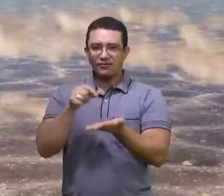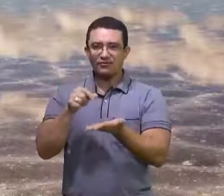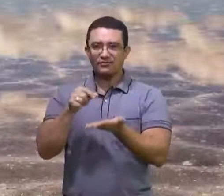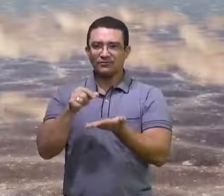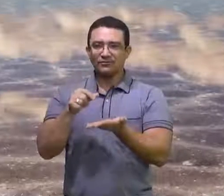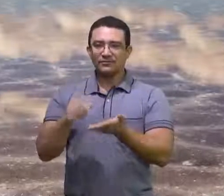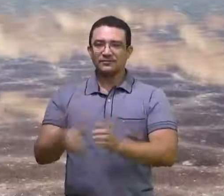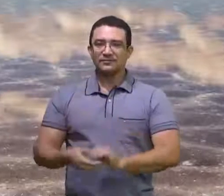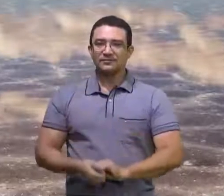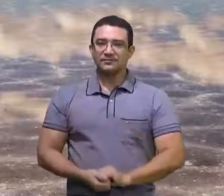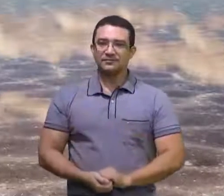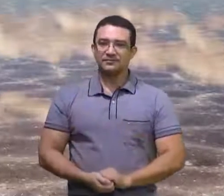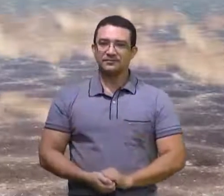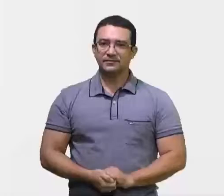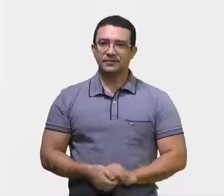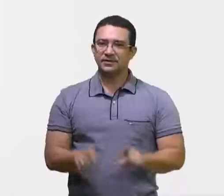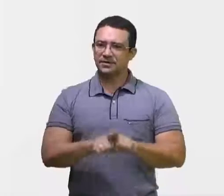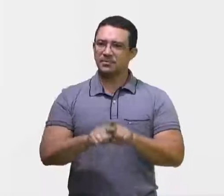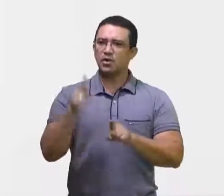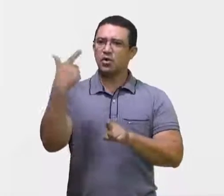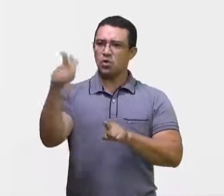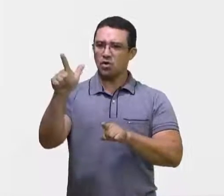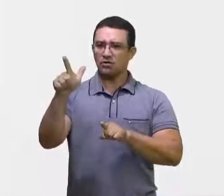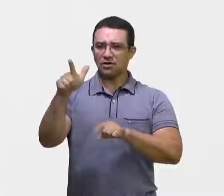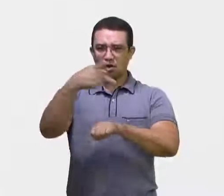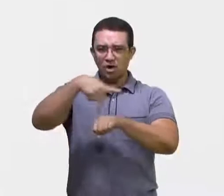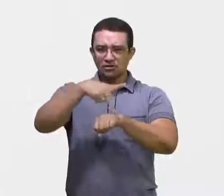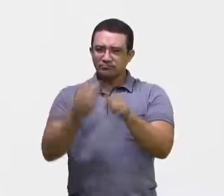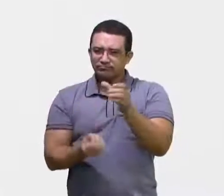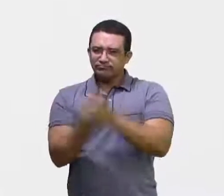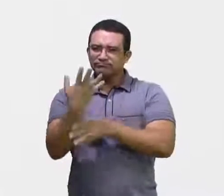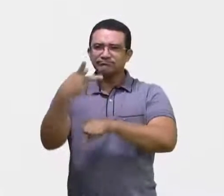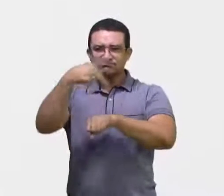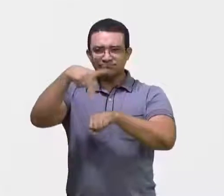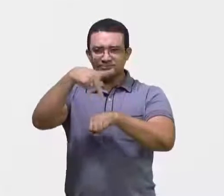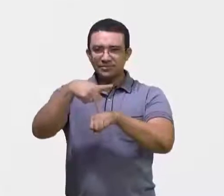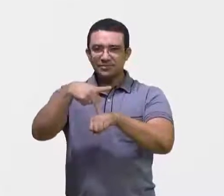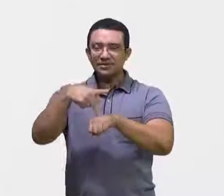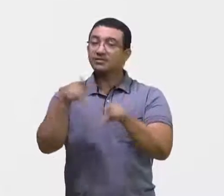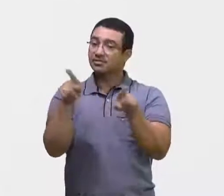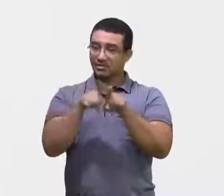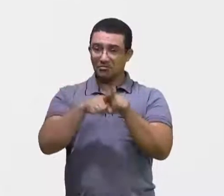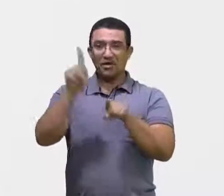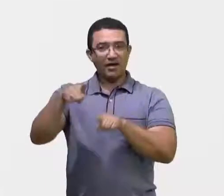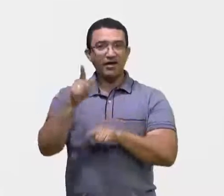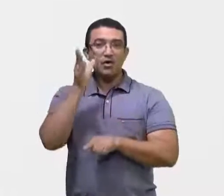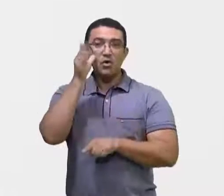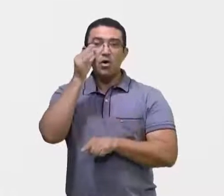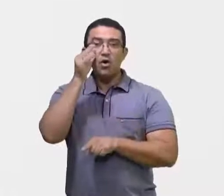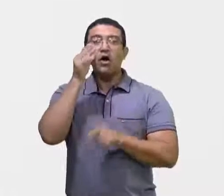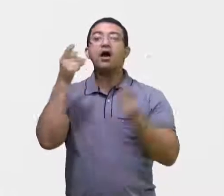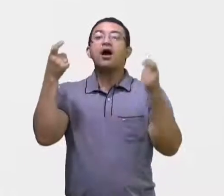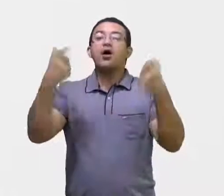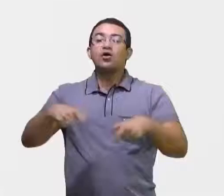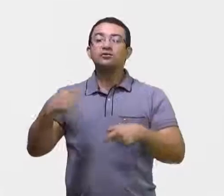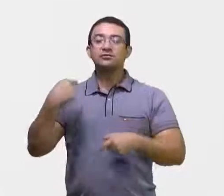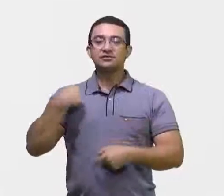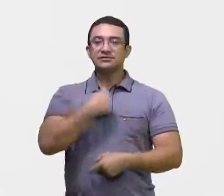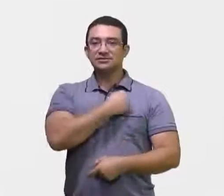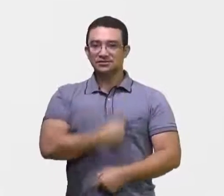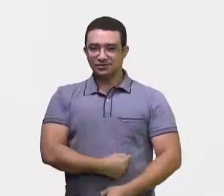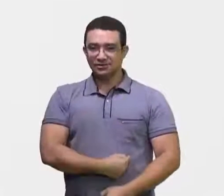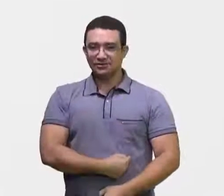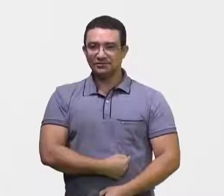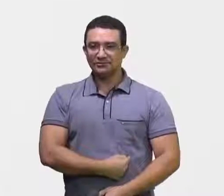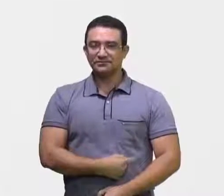A gente tem uma outra formação rochosa que é bastante curiosa, né? Que olha só, essa daí já é localizada na China.